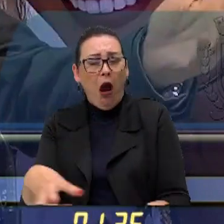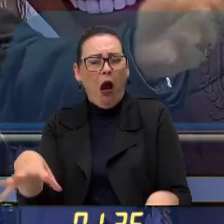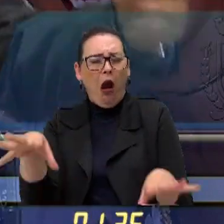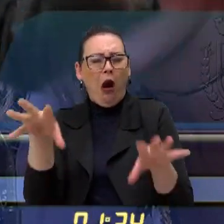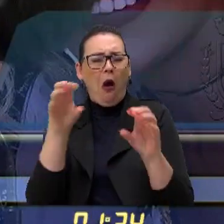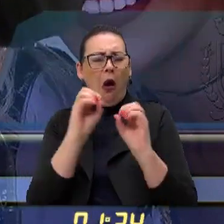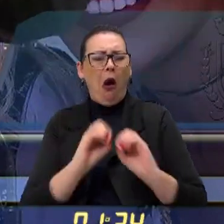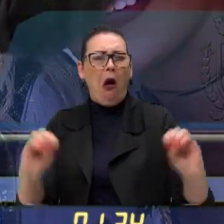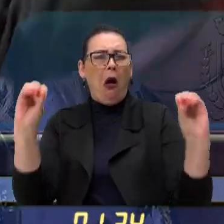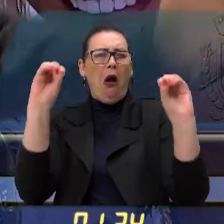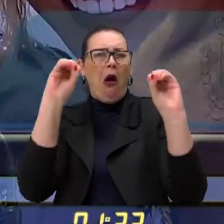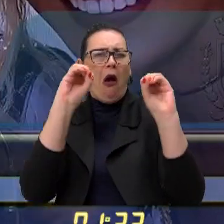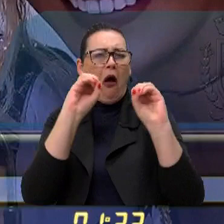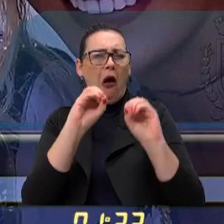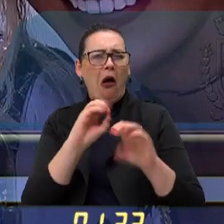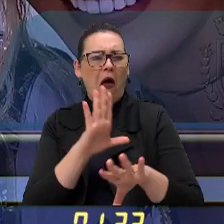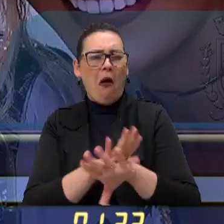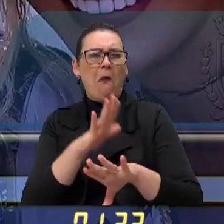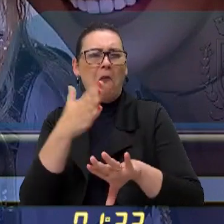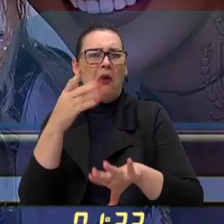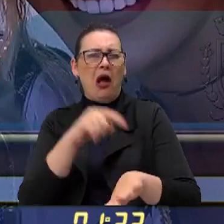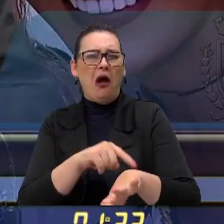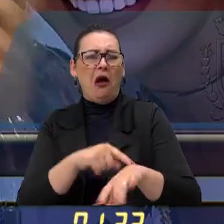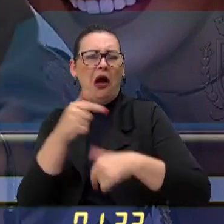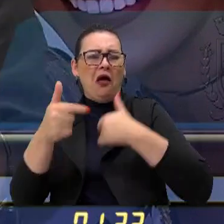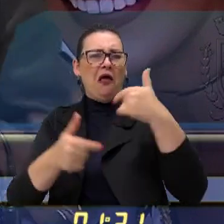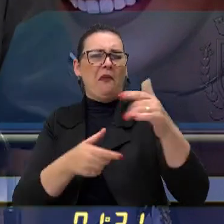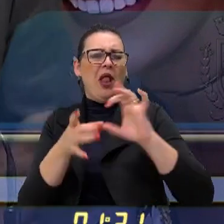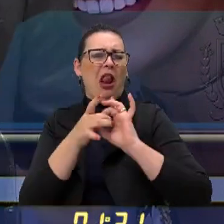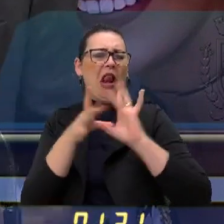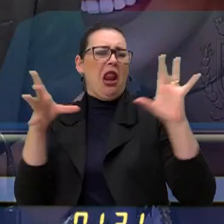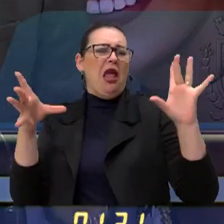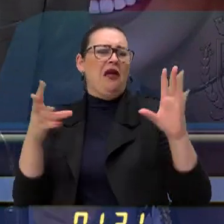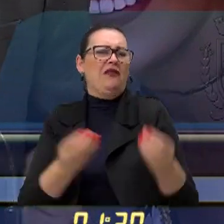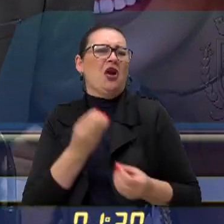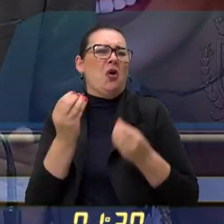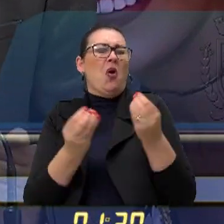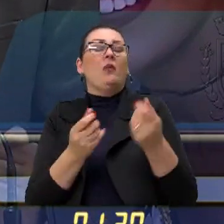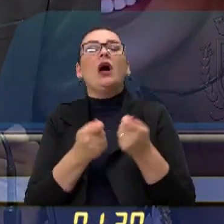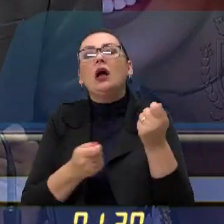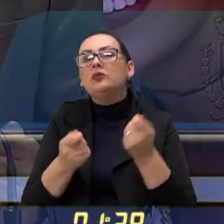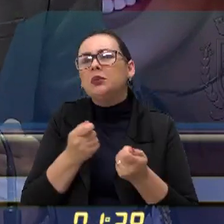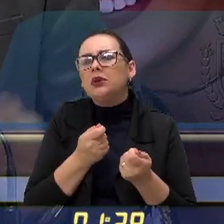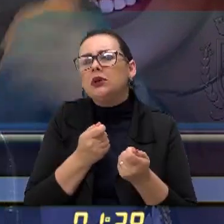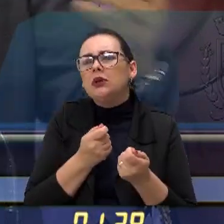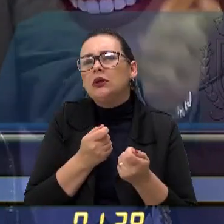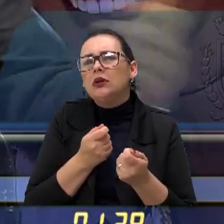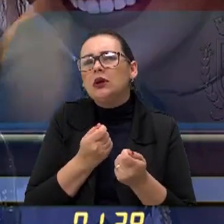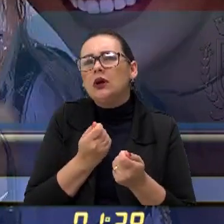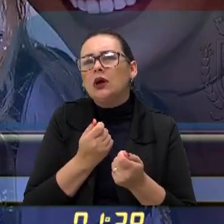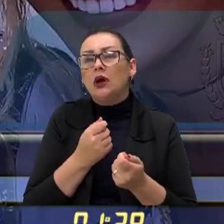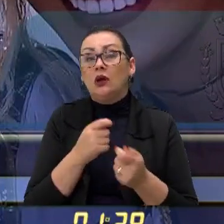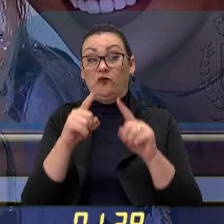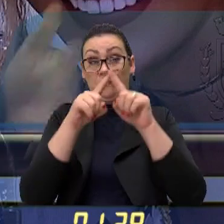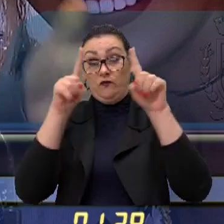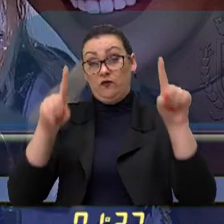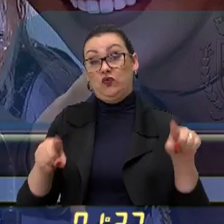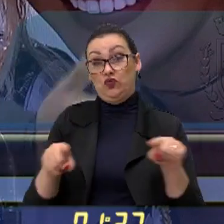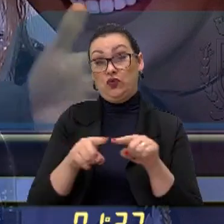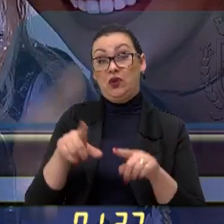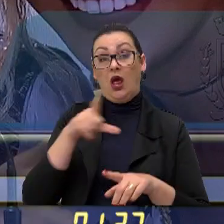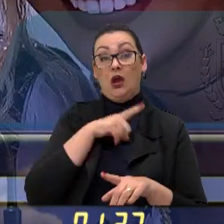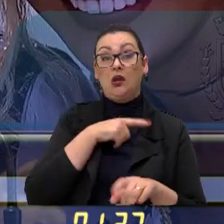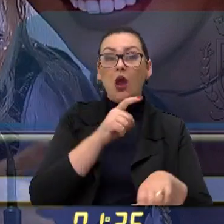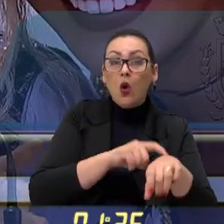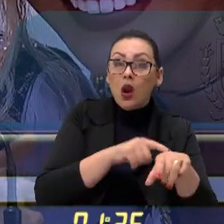espetáculo isso, hora extra então está liberado. Como é que gerencia esta questão? Se é um funcionário, tem